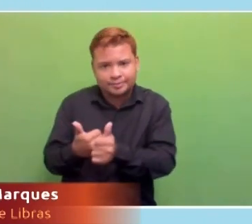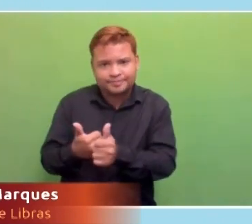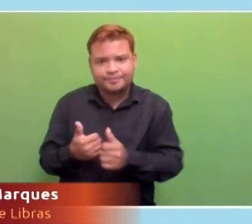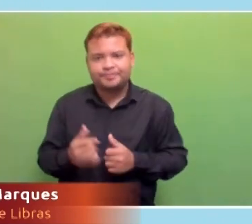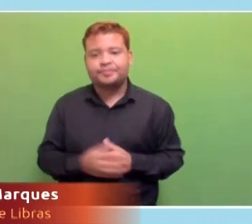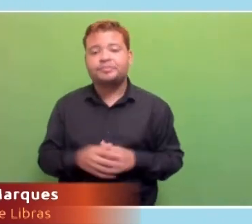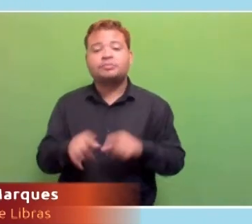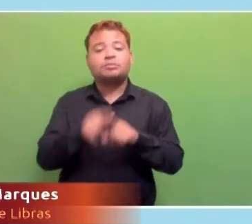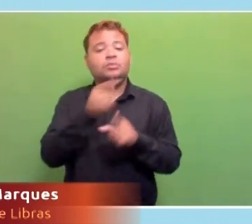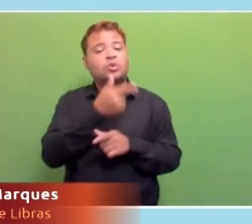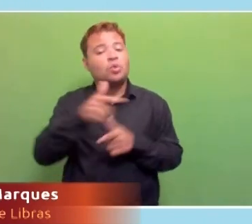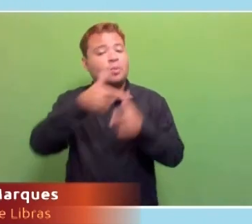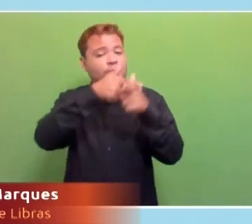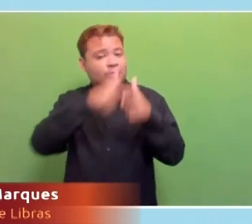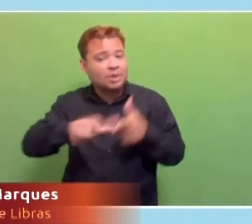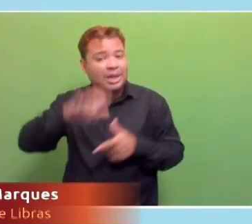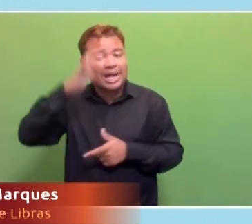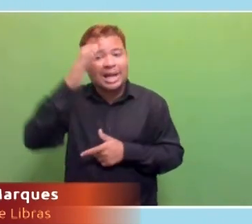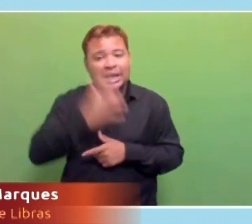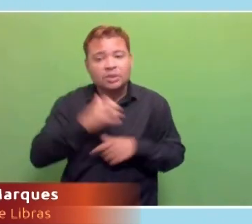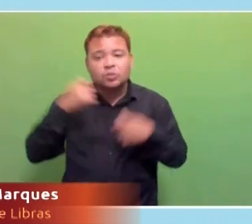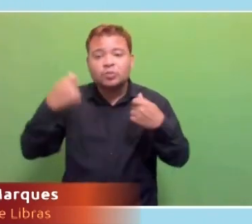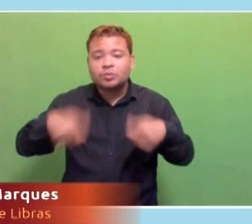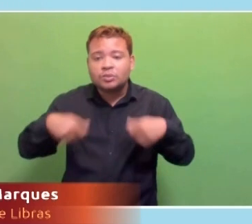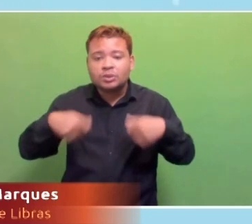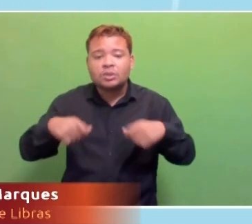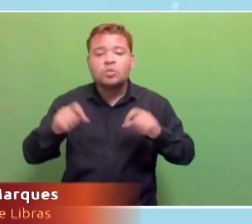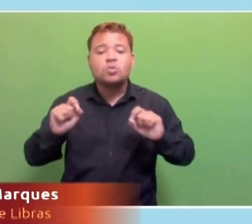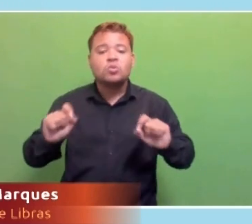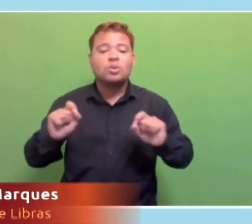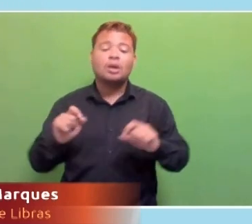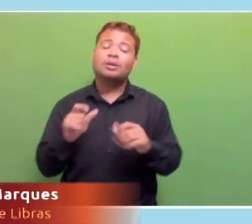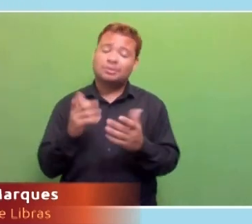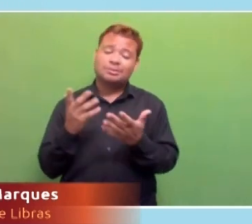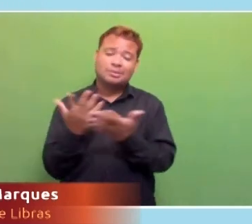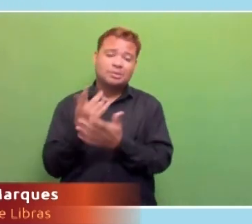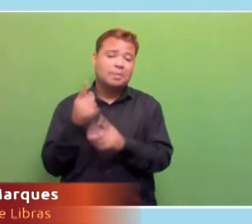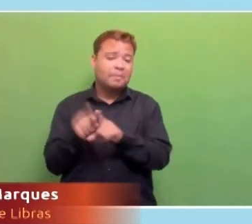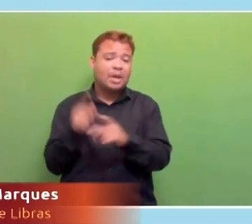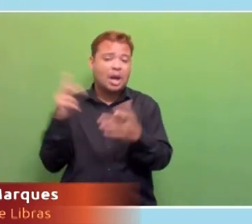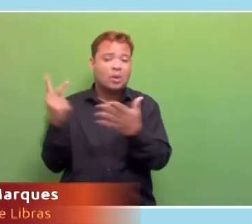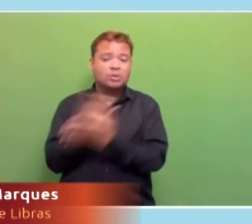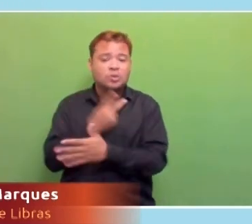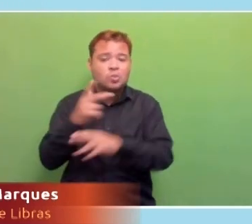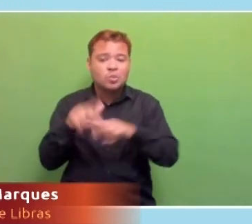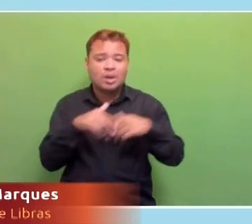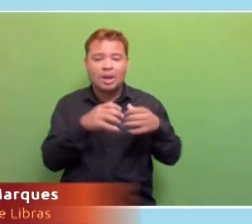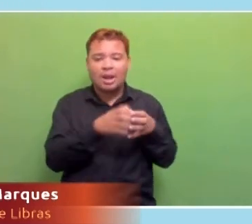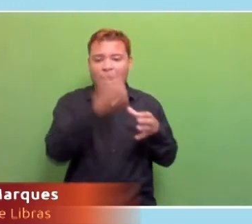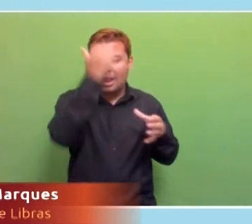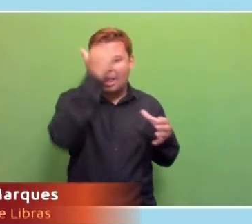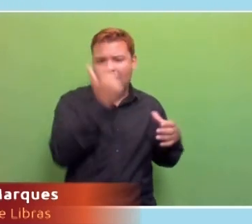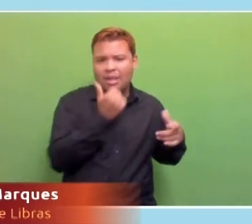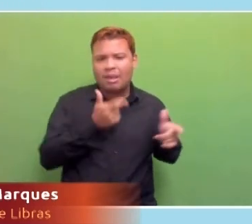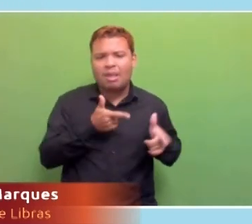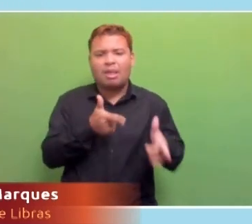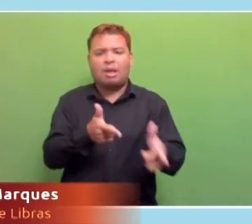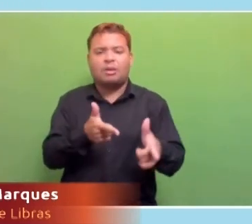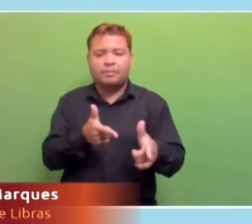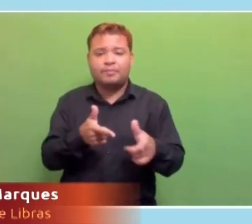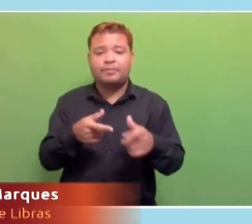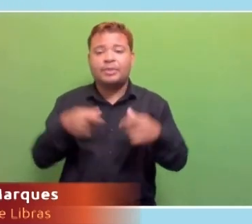ser resolvido, e provavelmente essa foi também uma razão dos ataques de Hamas, é a necessidade de voltar a uma